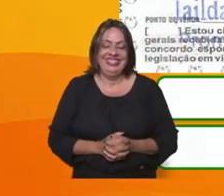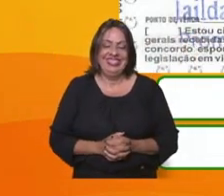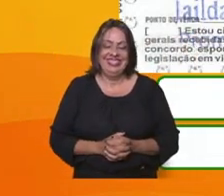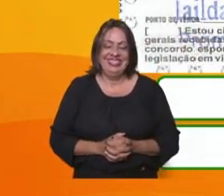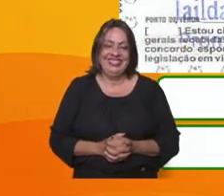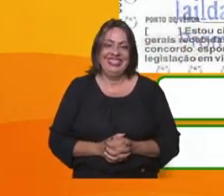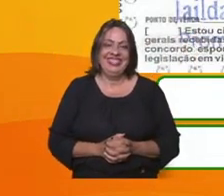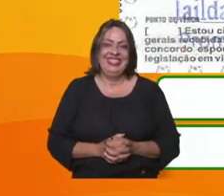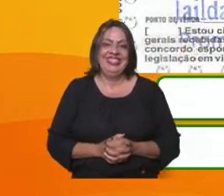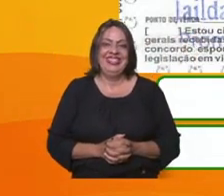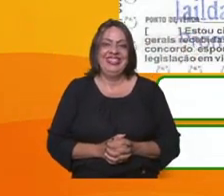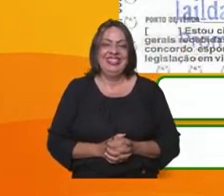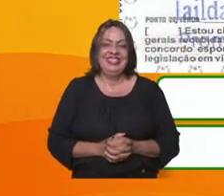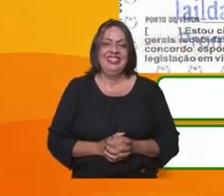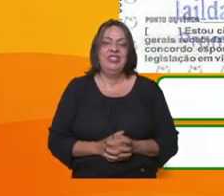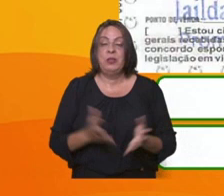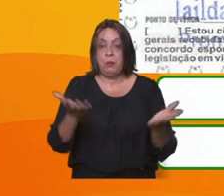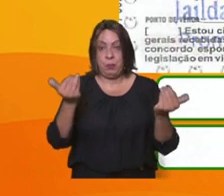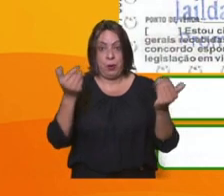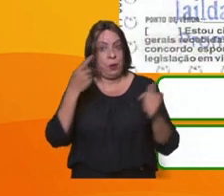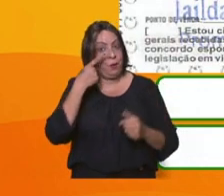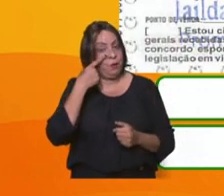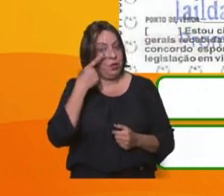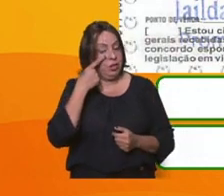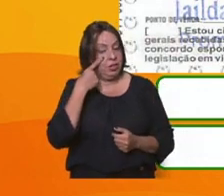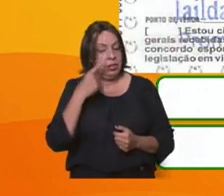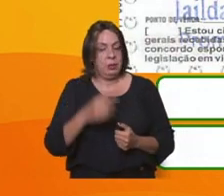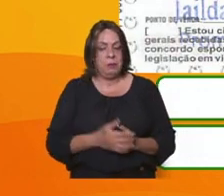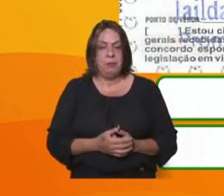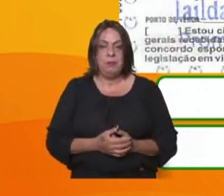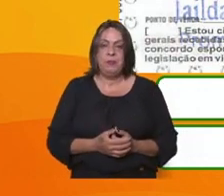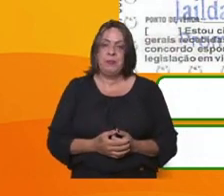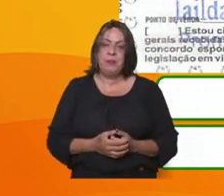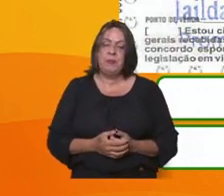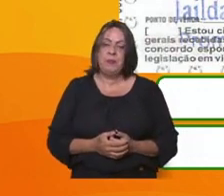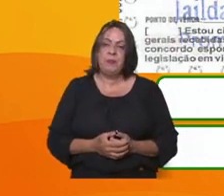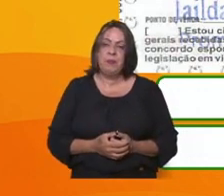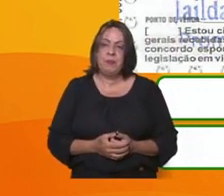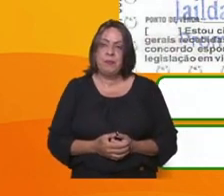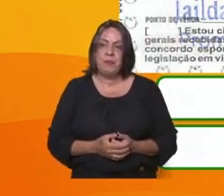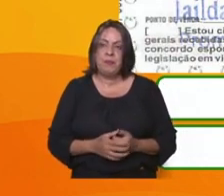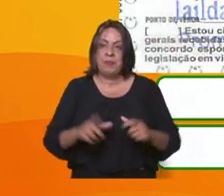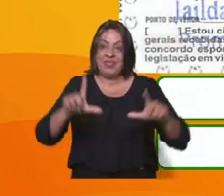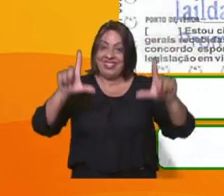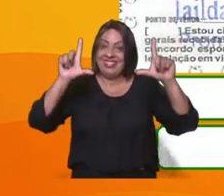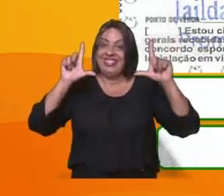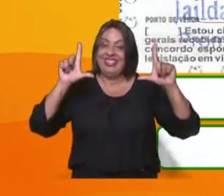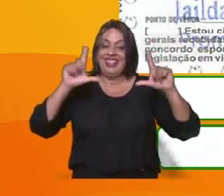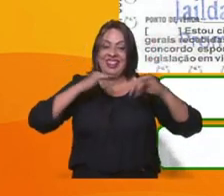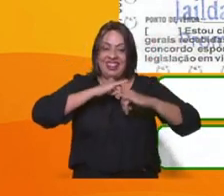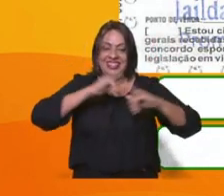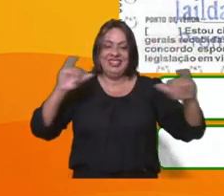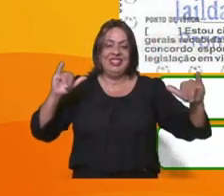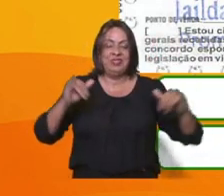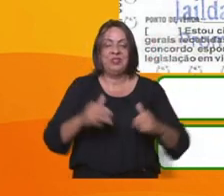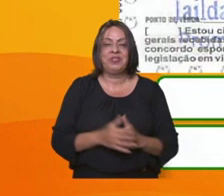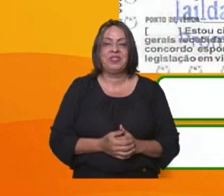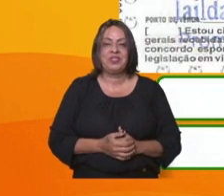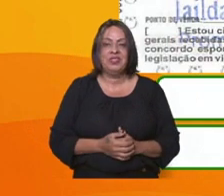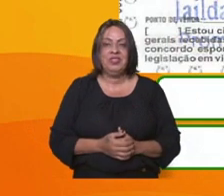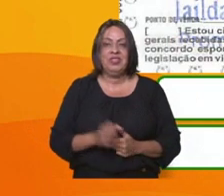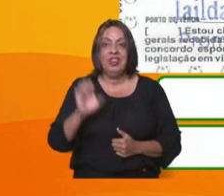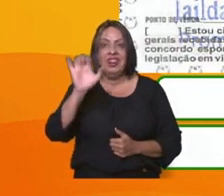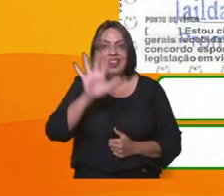Vamos decidindo lá. Tudo. Vamos conferir quem leva? Vamos lá. Tá na tela pra gente anunciar para todo o estado